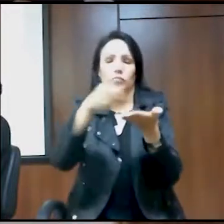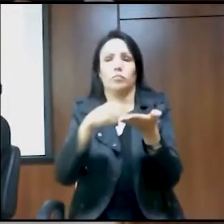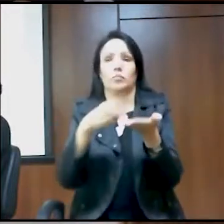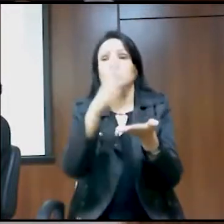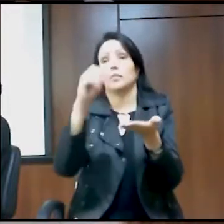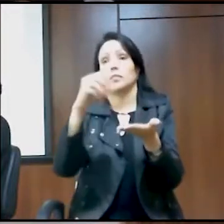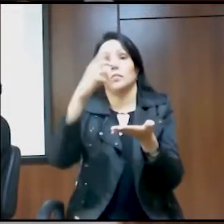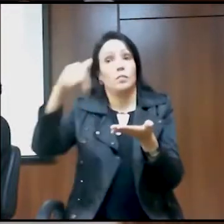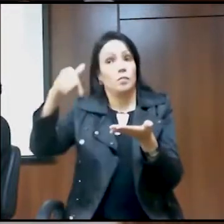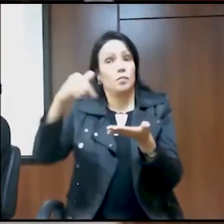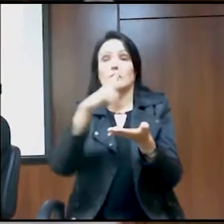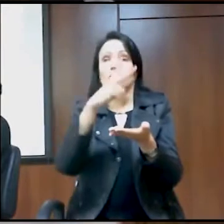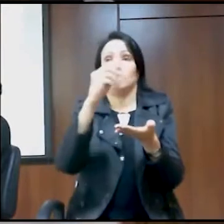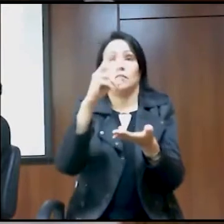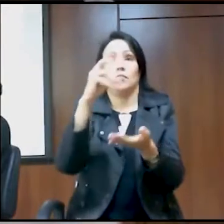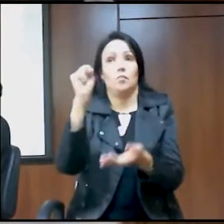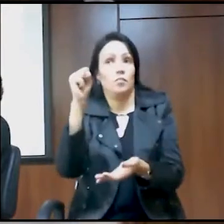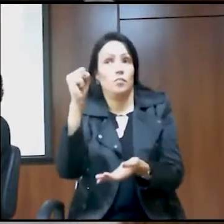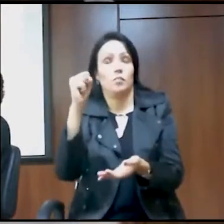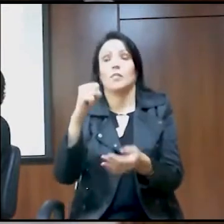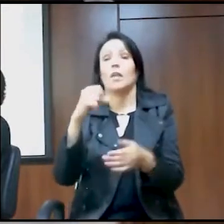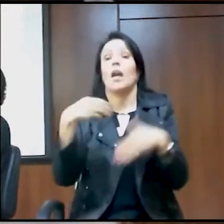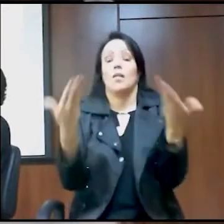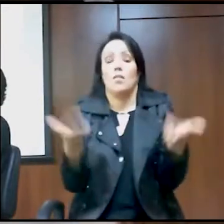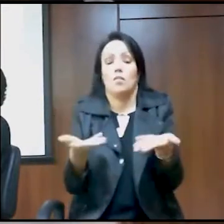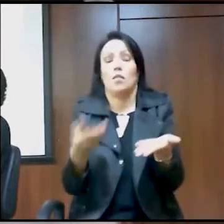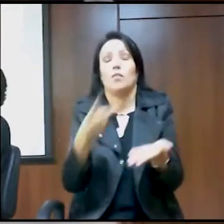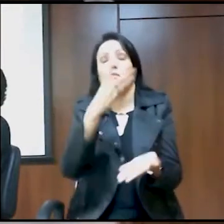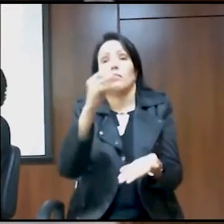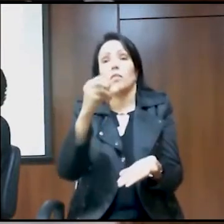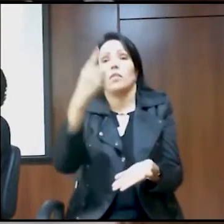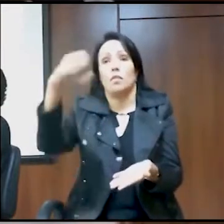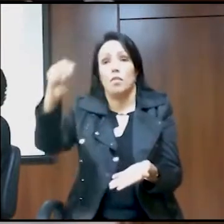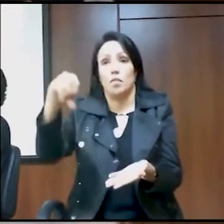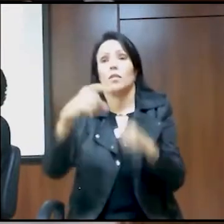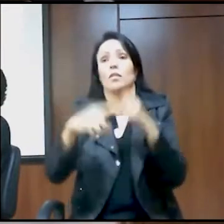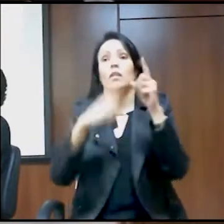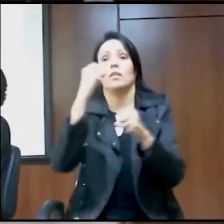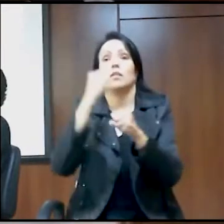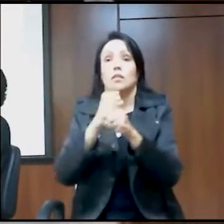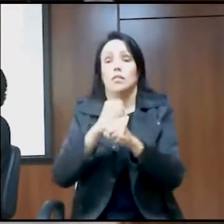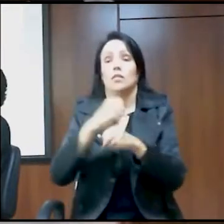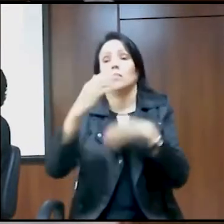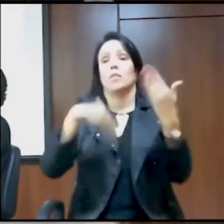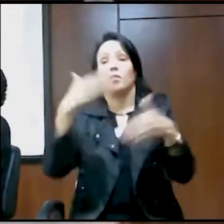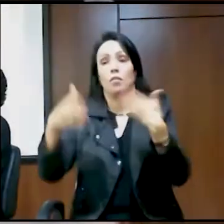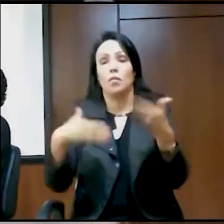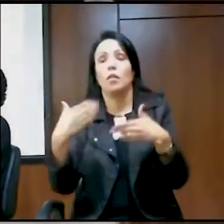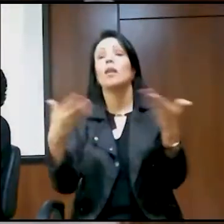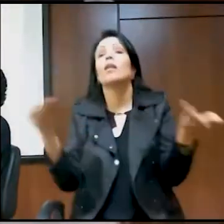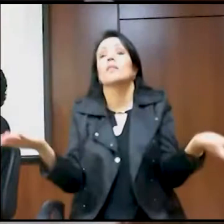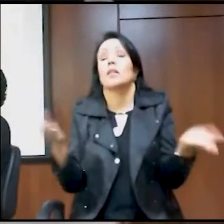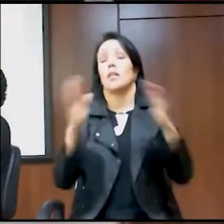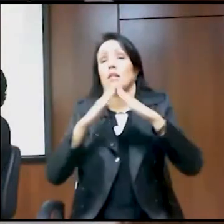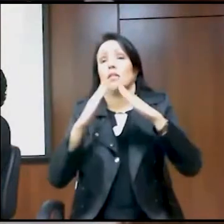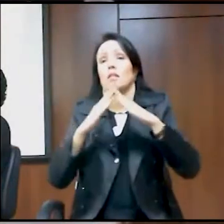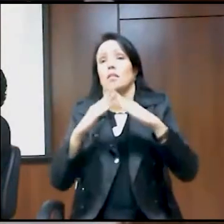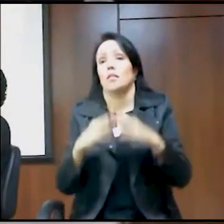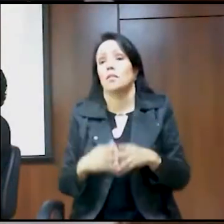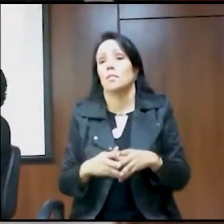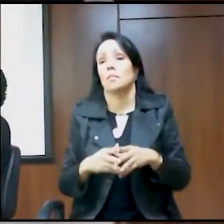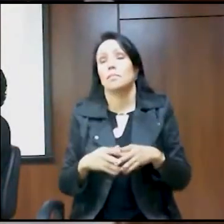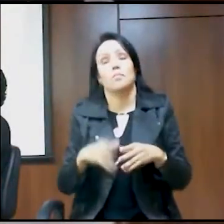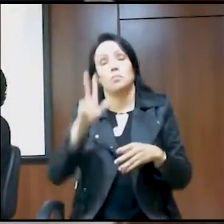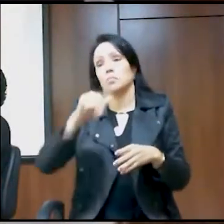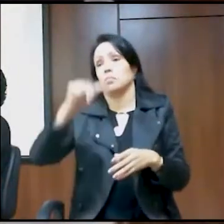2007, 2008. Nós estamos em 2019, 10 anos depois, e as unidades habitacionais nunca vieram, né? Lá o